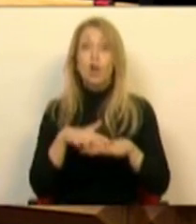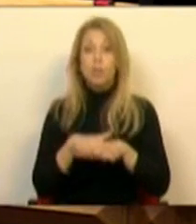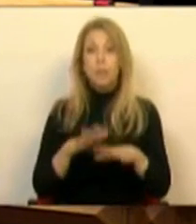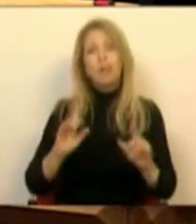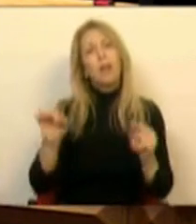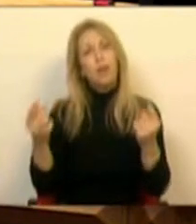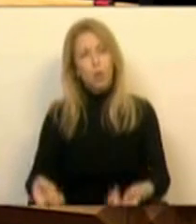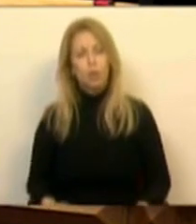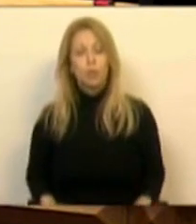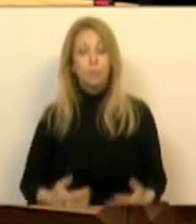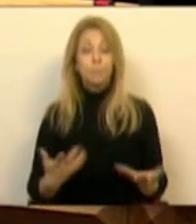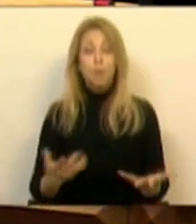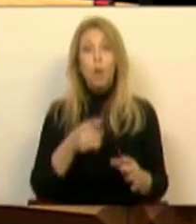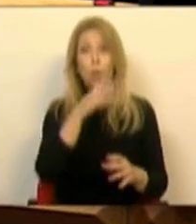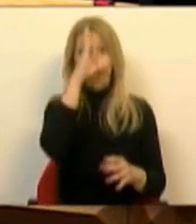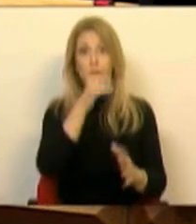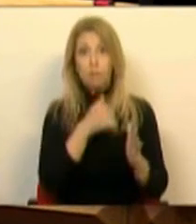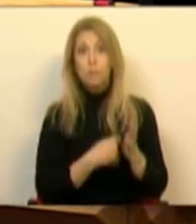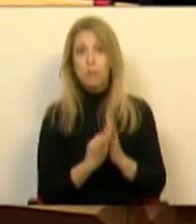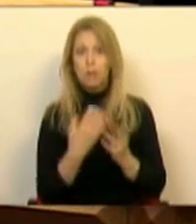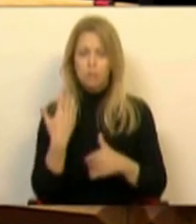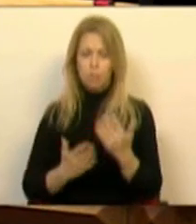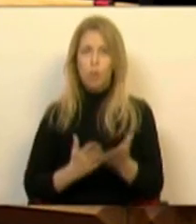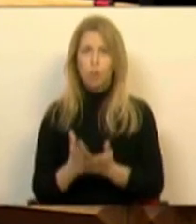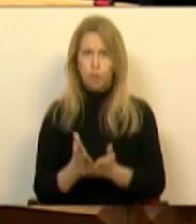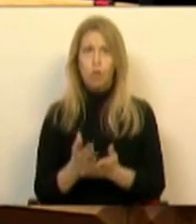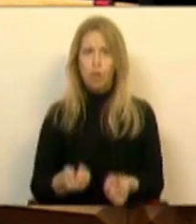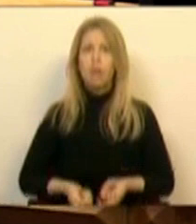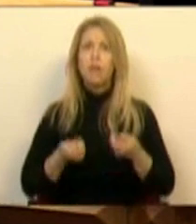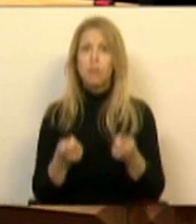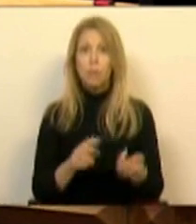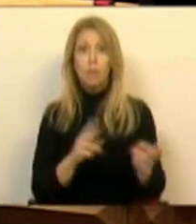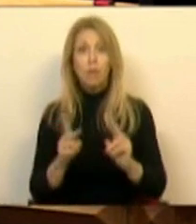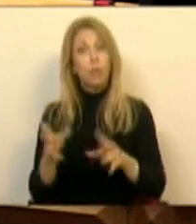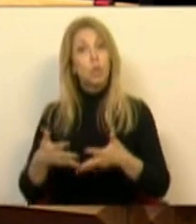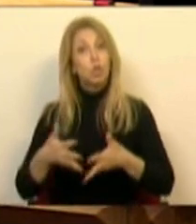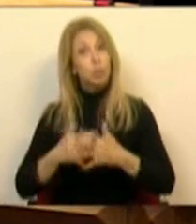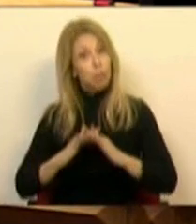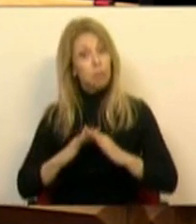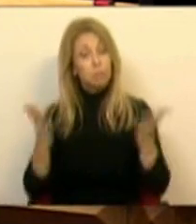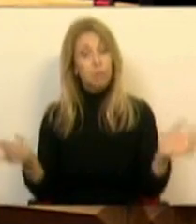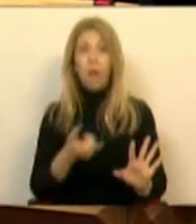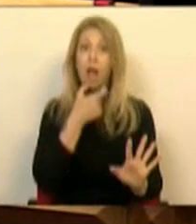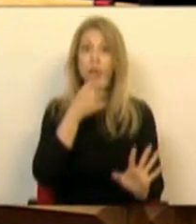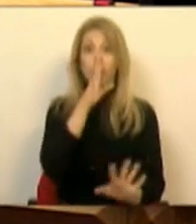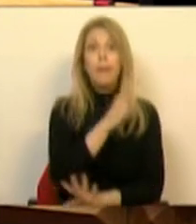o Governo tomou esta medida, mas continua a investir em reformas estruturais. Porém, enquanto elas não estão